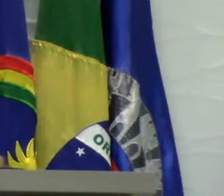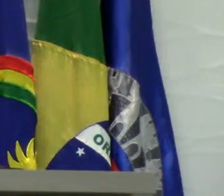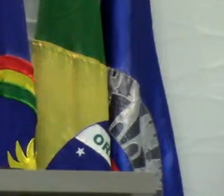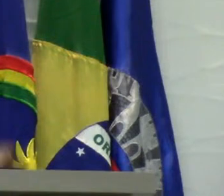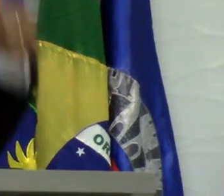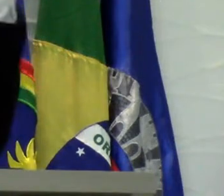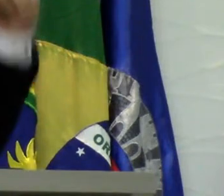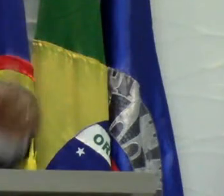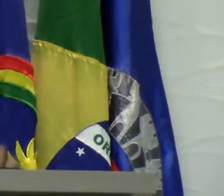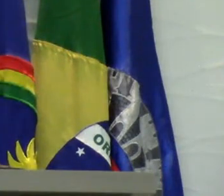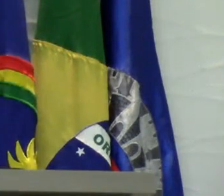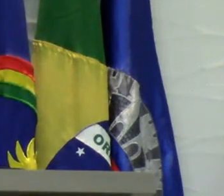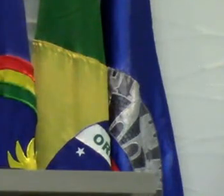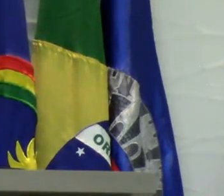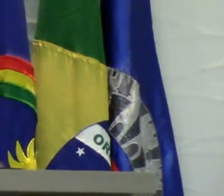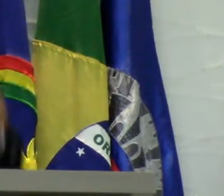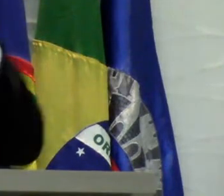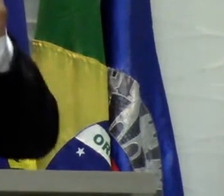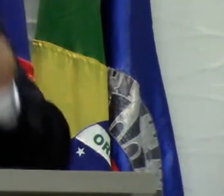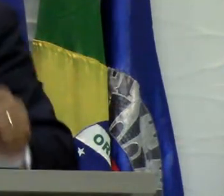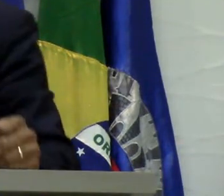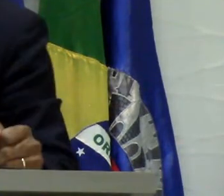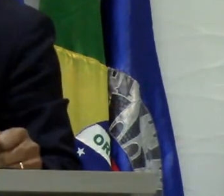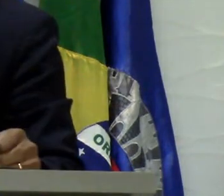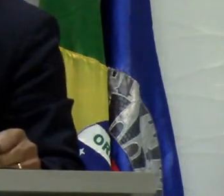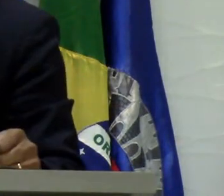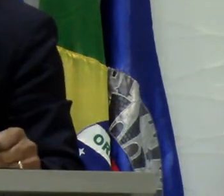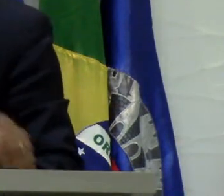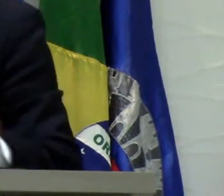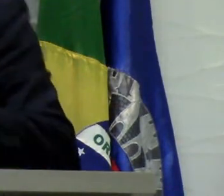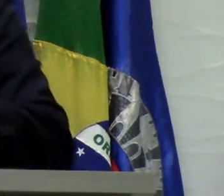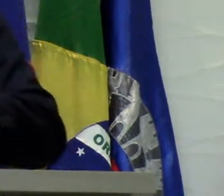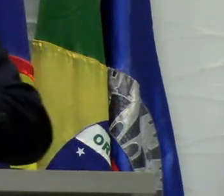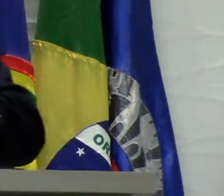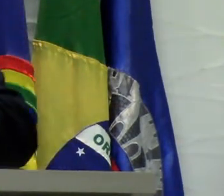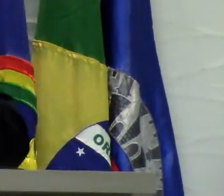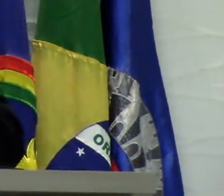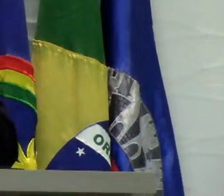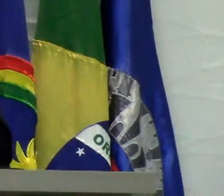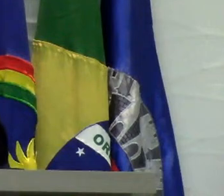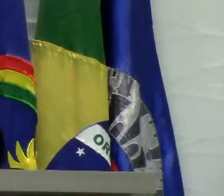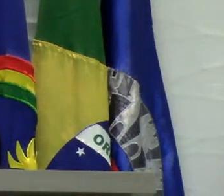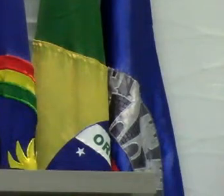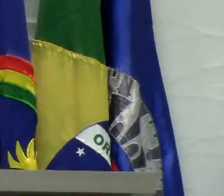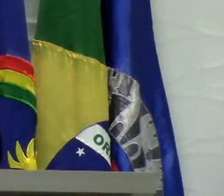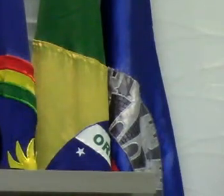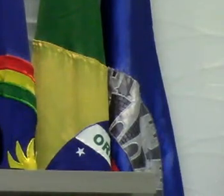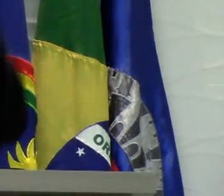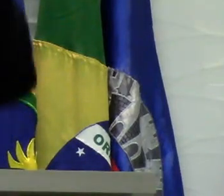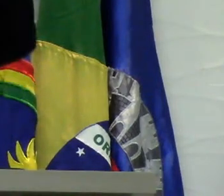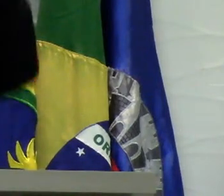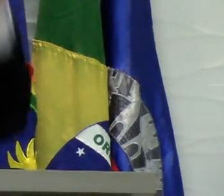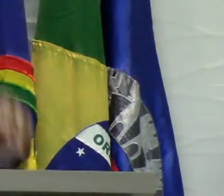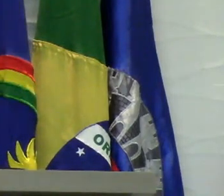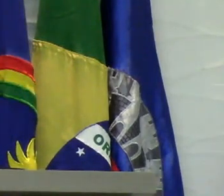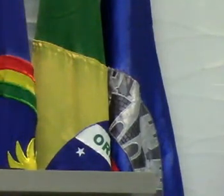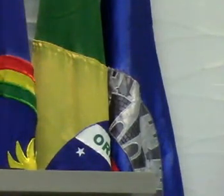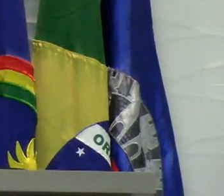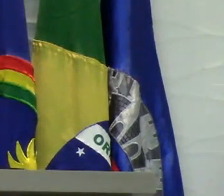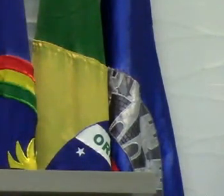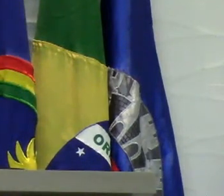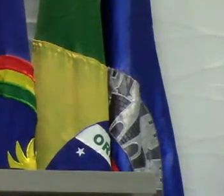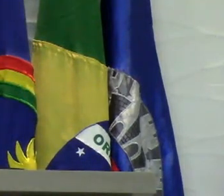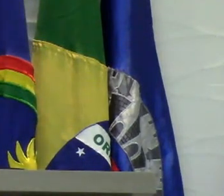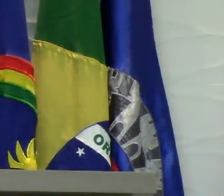tfd para garin unes e meu amigo lorinaldo a gente ia para Recife e lá que já era um